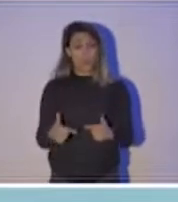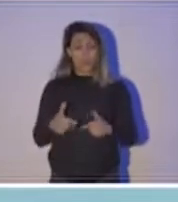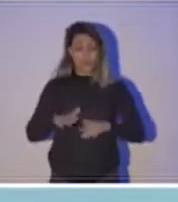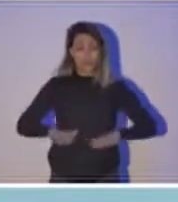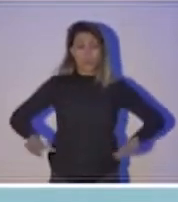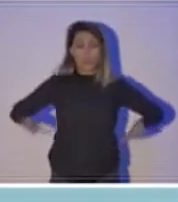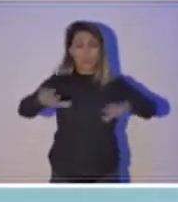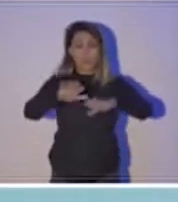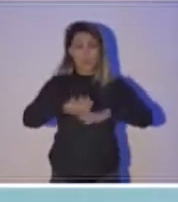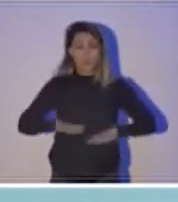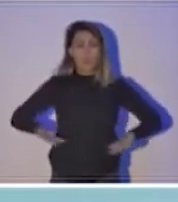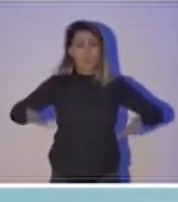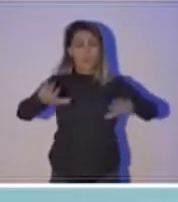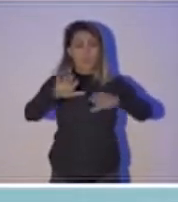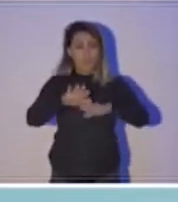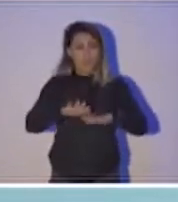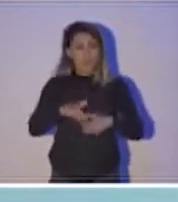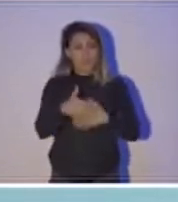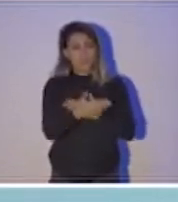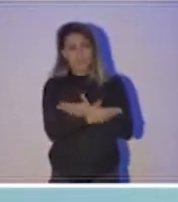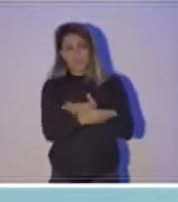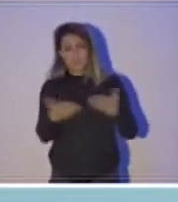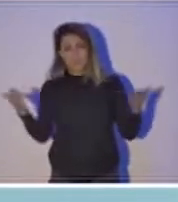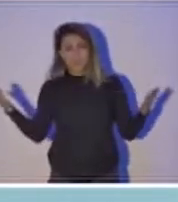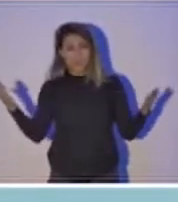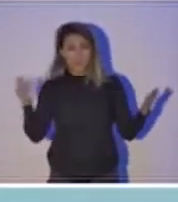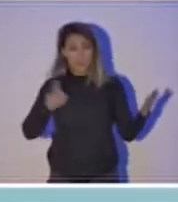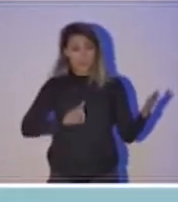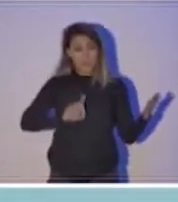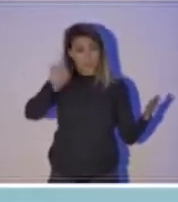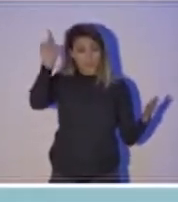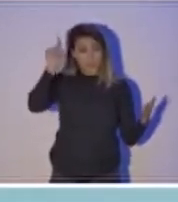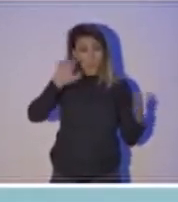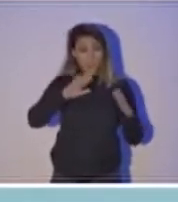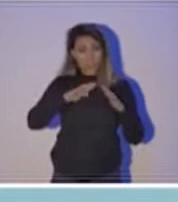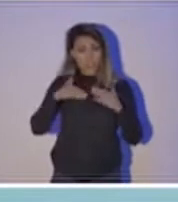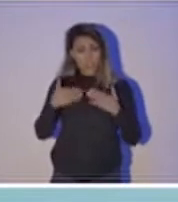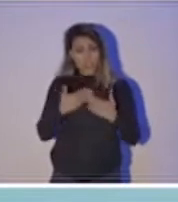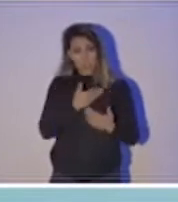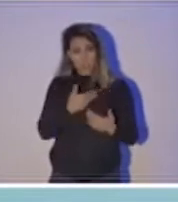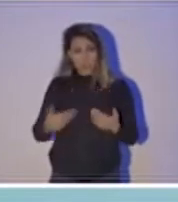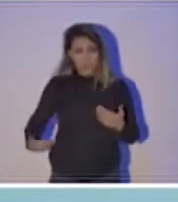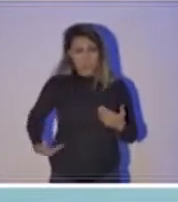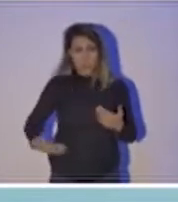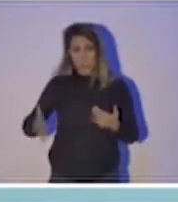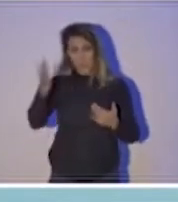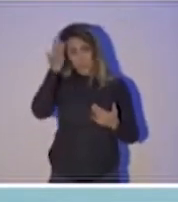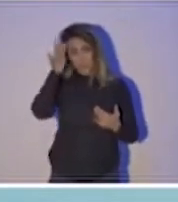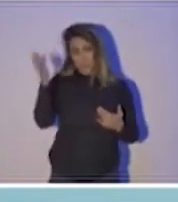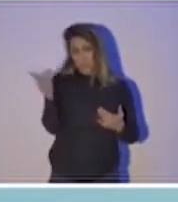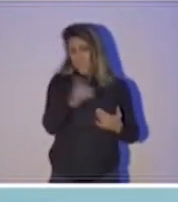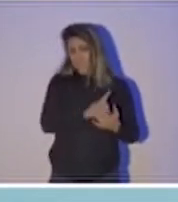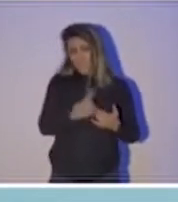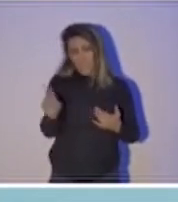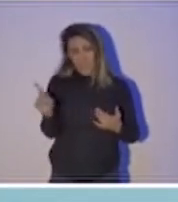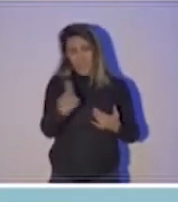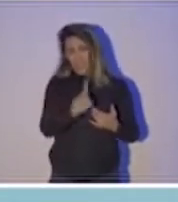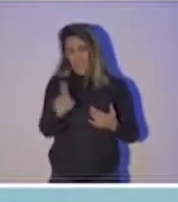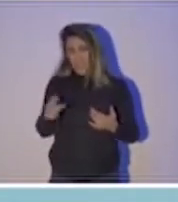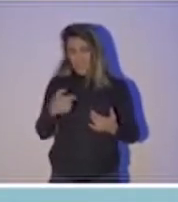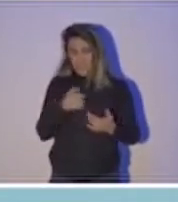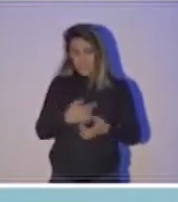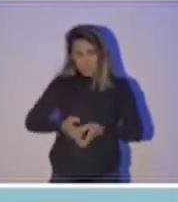refúgio que me dá vontade de seguir em frente. Desistir da Conectando não seria uma alternativa,